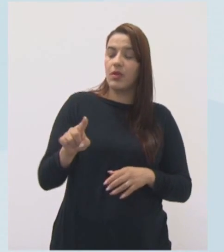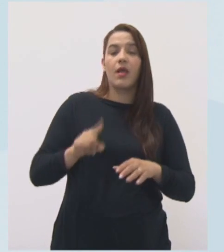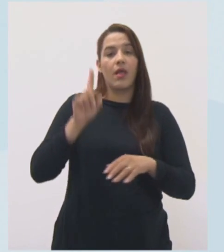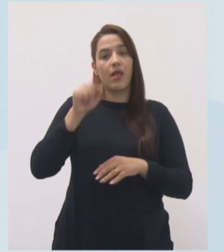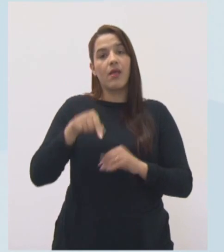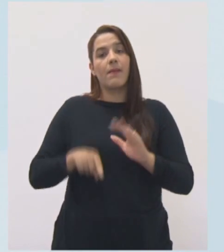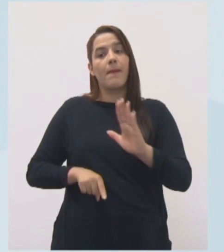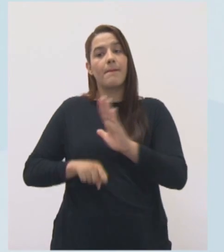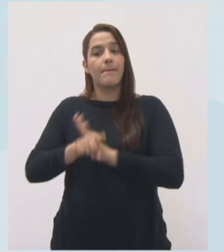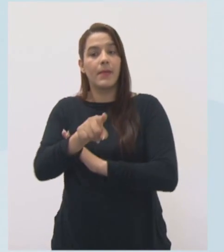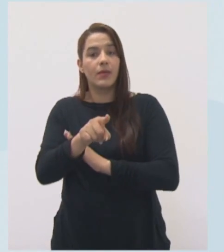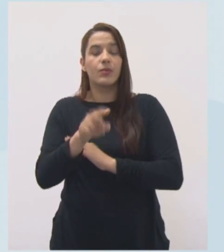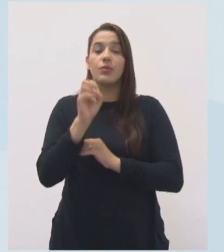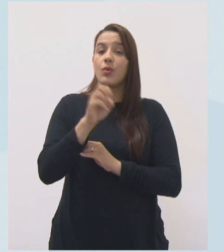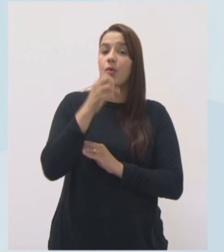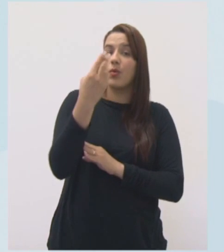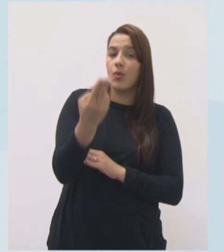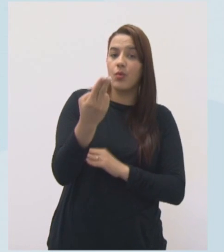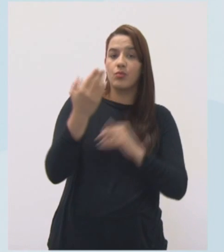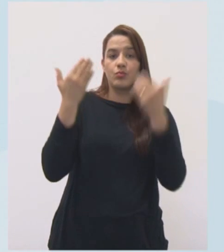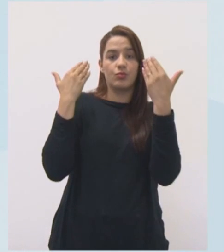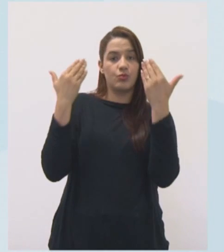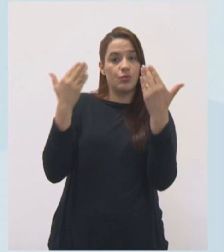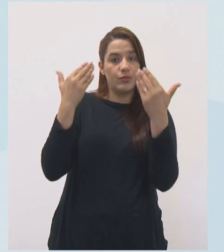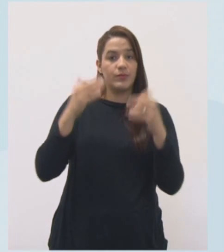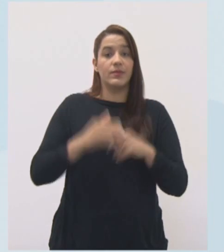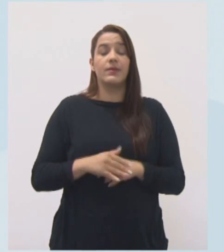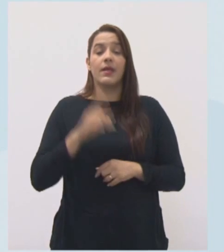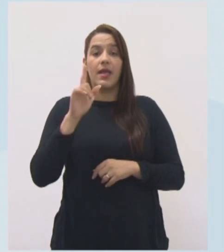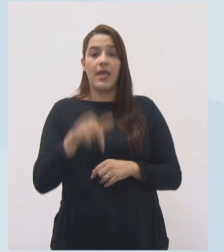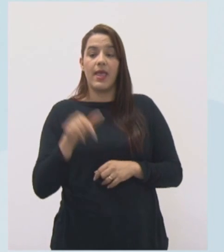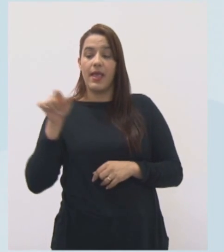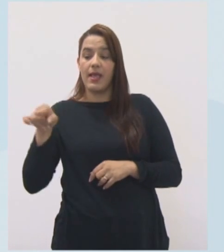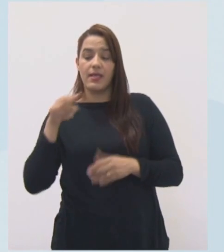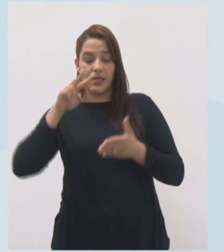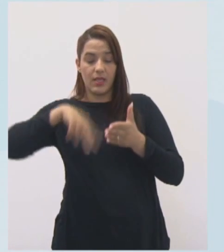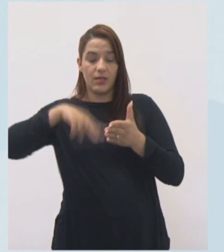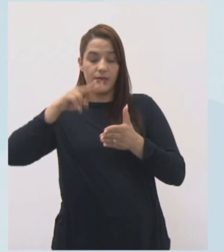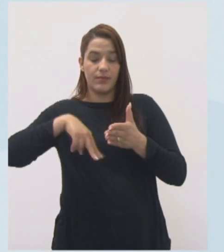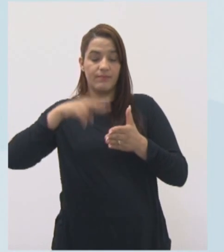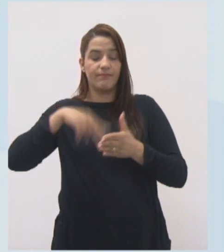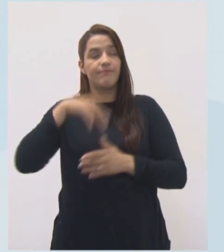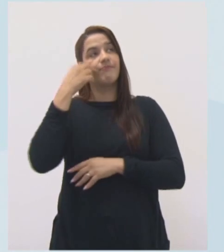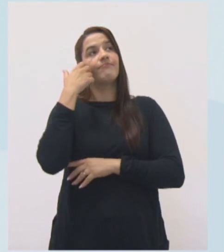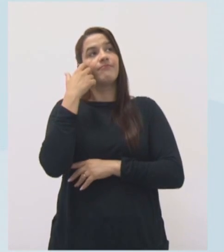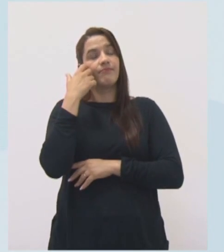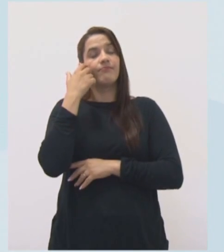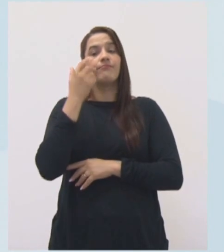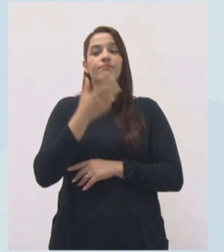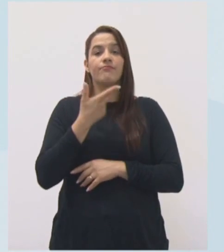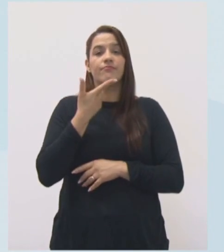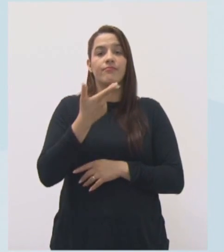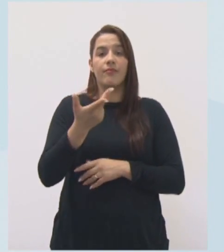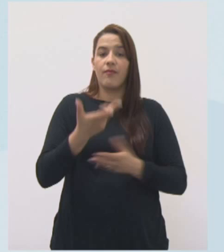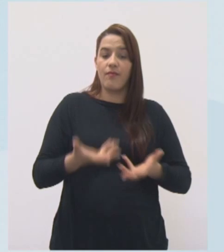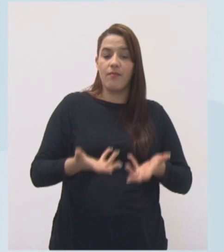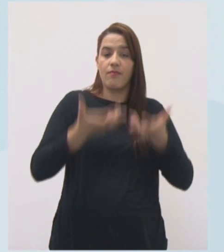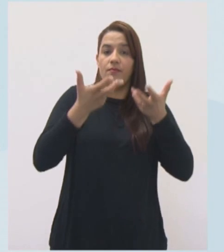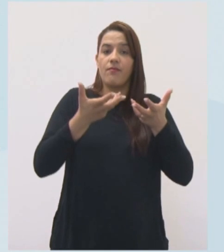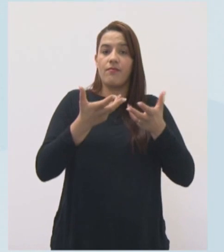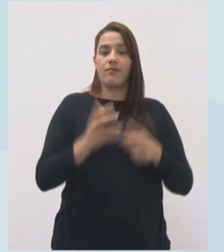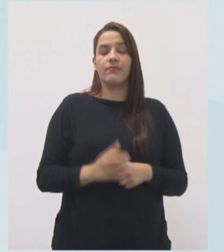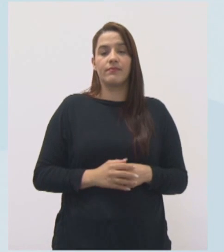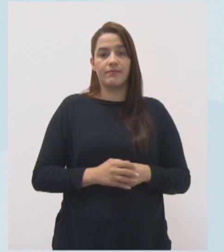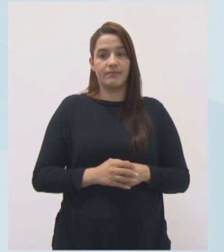pergunta ou uma dúvida. Ele tem a função de induzir o leitor a entoar a frase. Entendi,